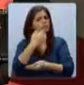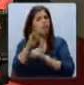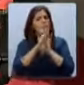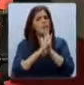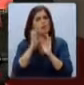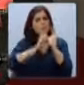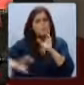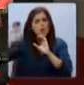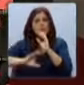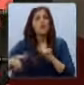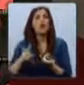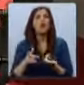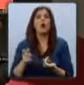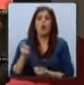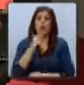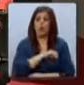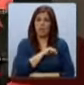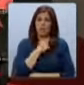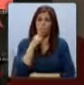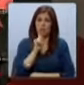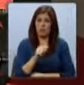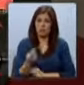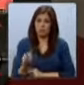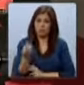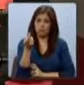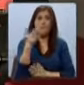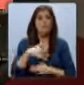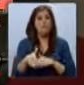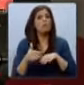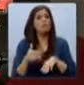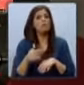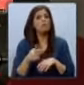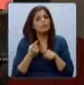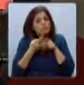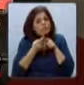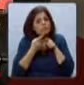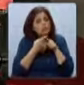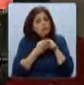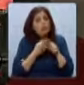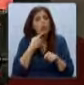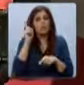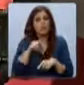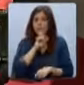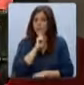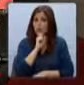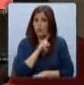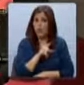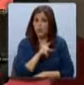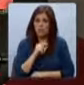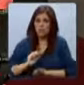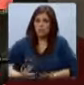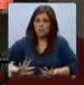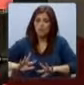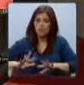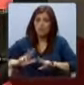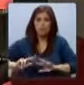reposição de Salários vamos gradualmente reintroduzir a possibilidade de progressões e